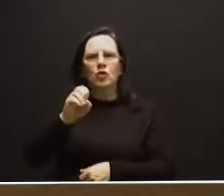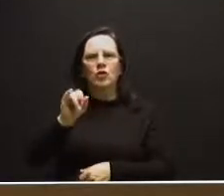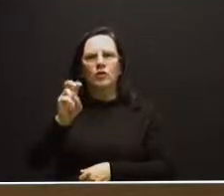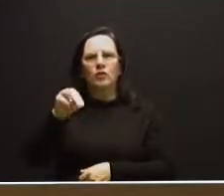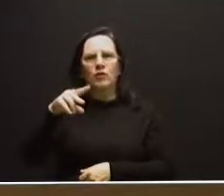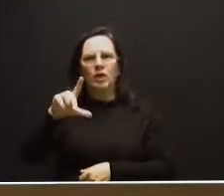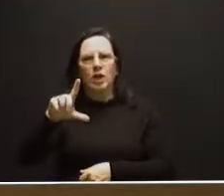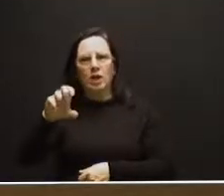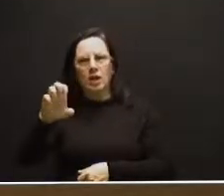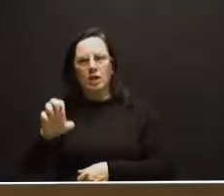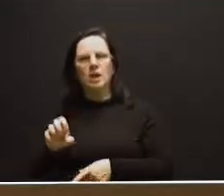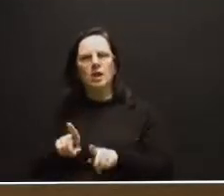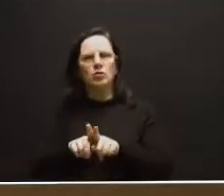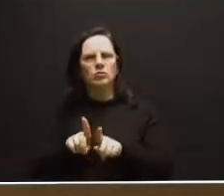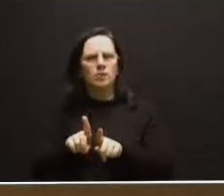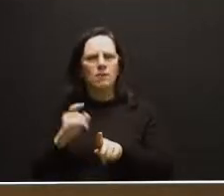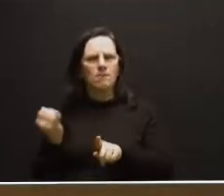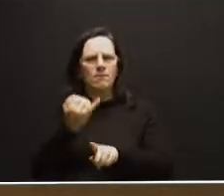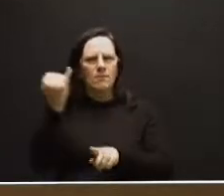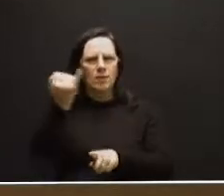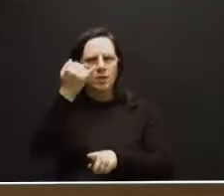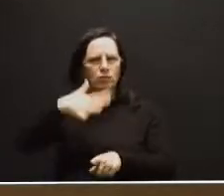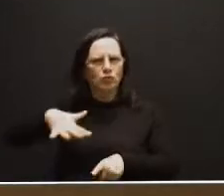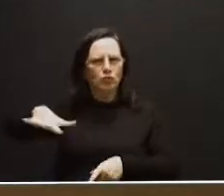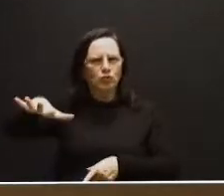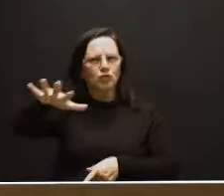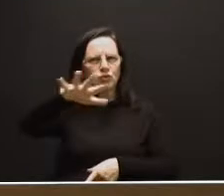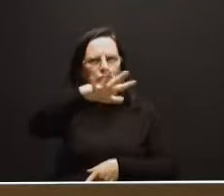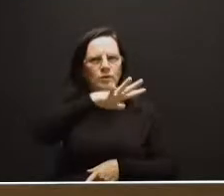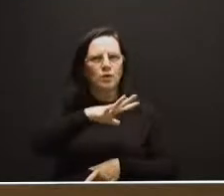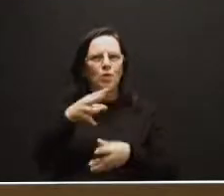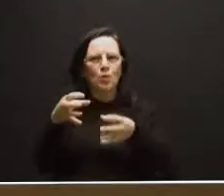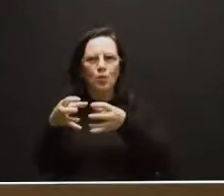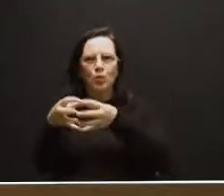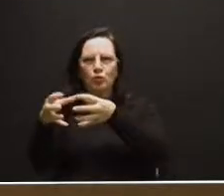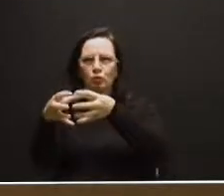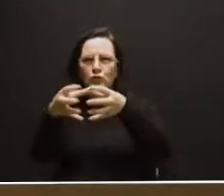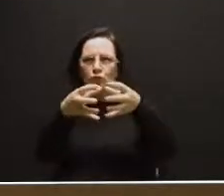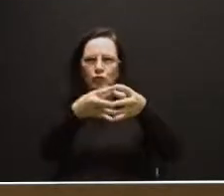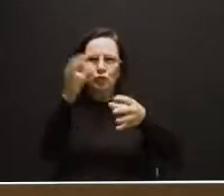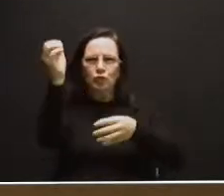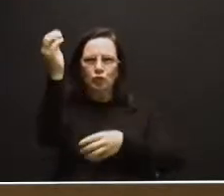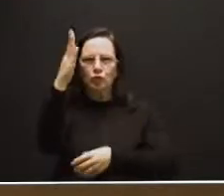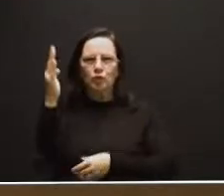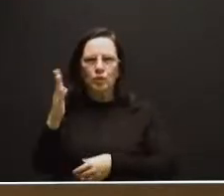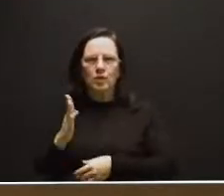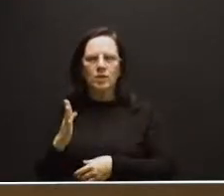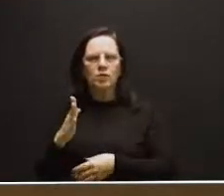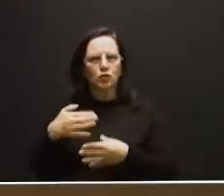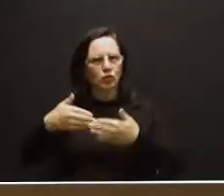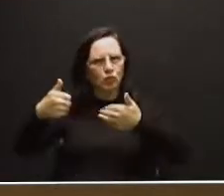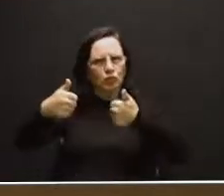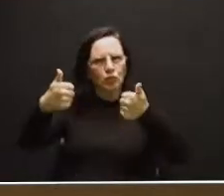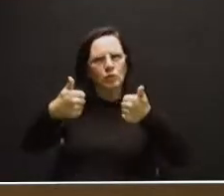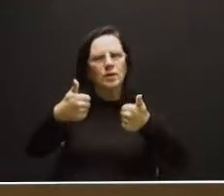o marco para a história da dança regional poucas equipes no brasil colheu resultados positivos dessa forma é a